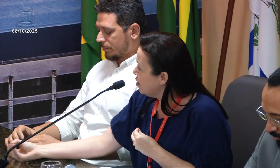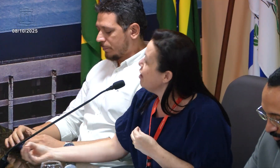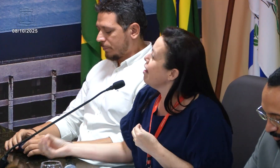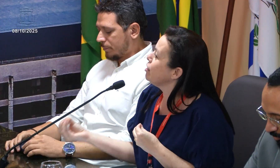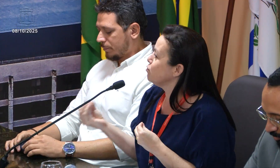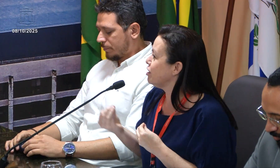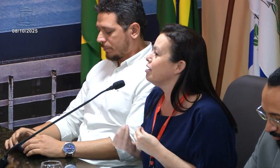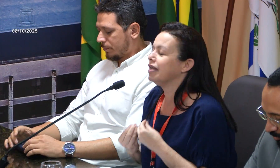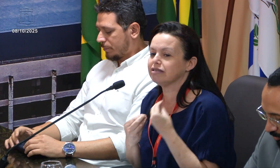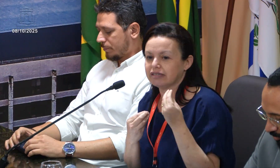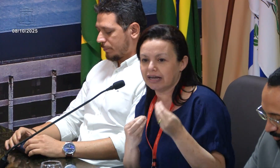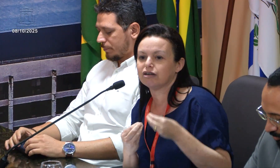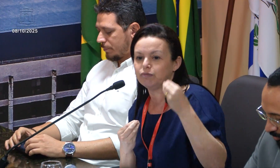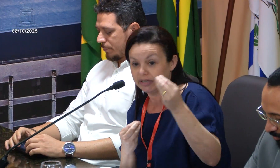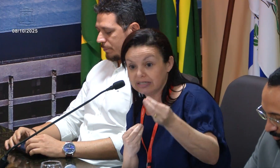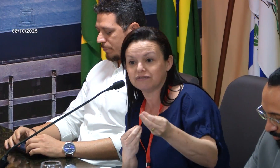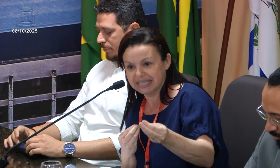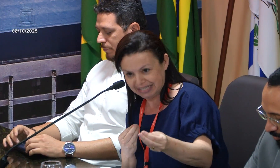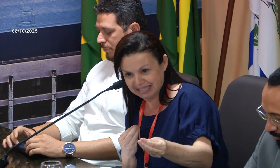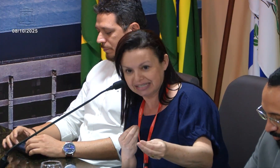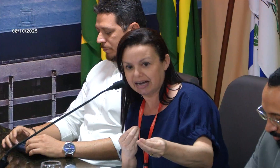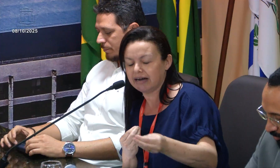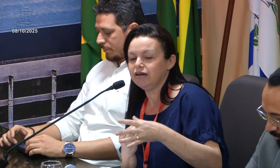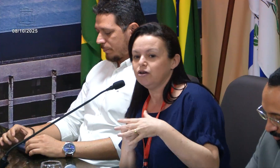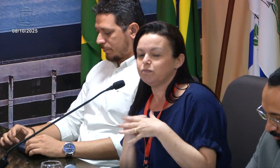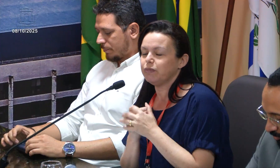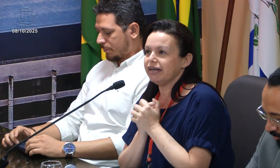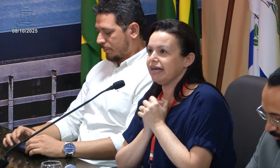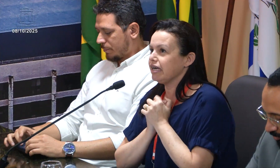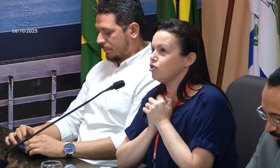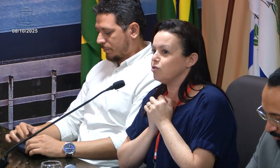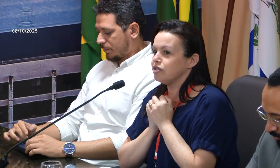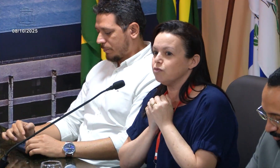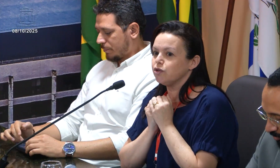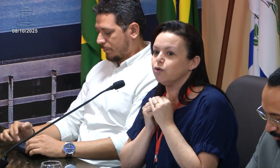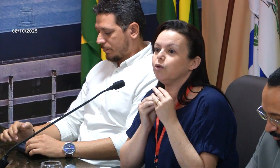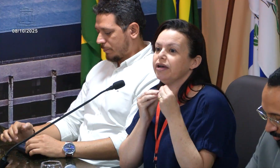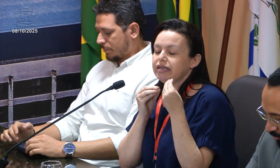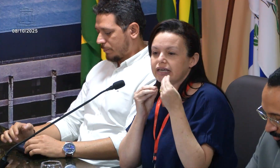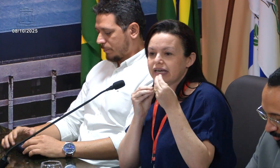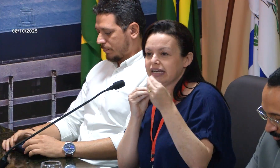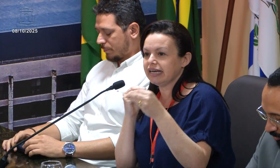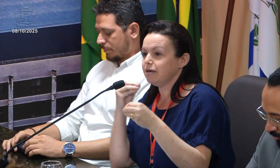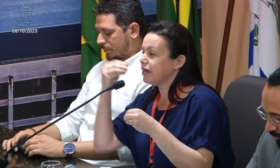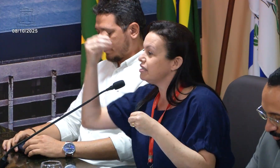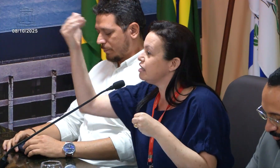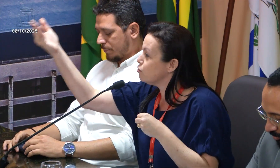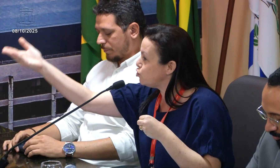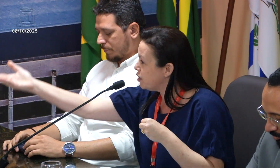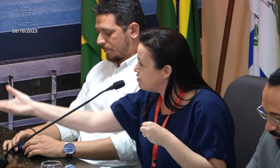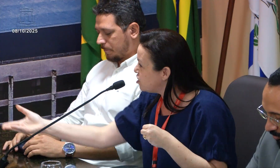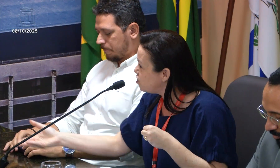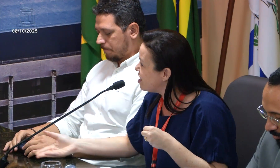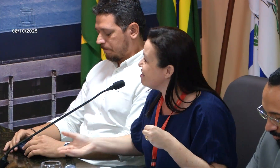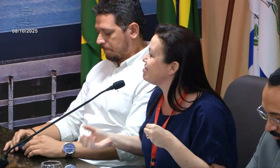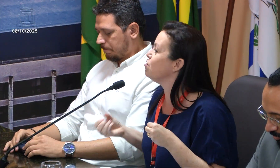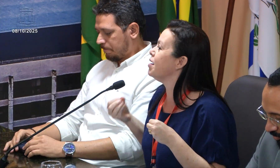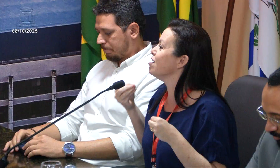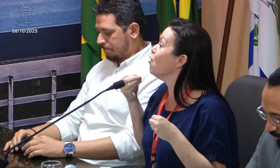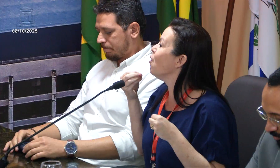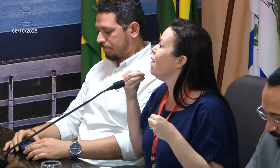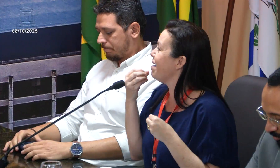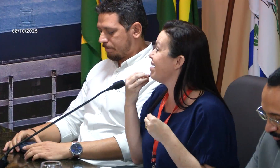um determinado cidadão, muitas vezes, tá? Questões muito que precisam de uma